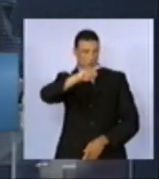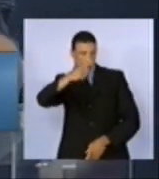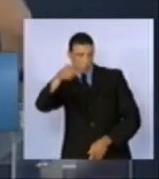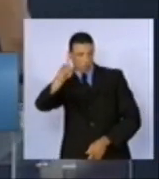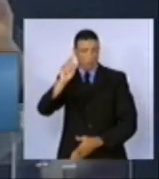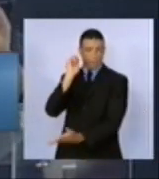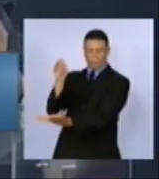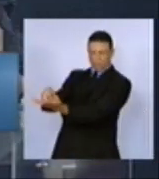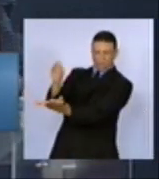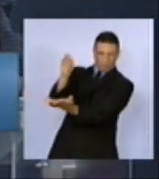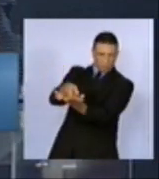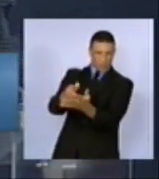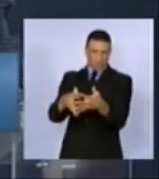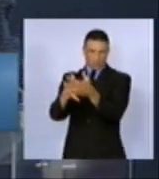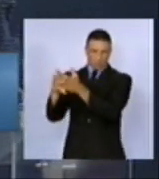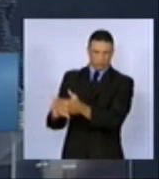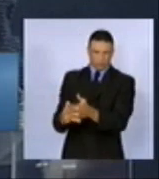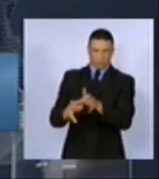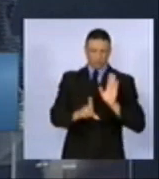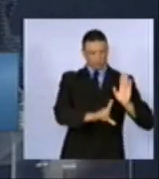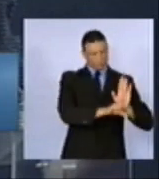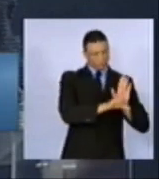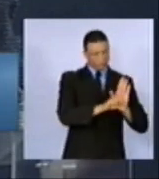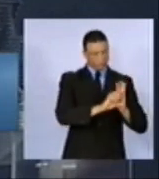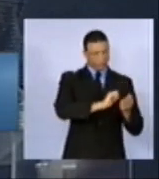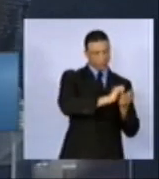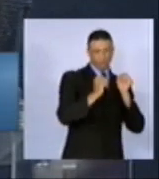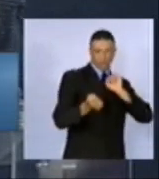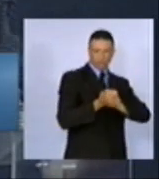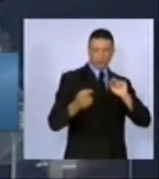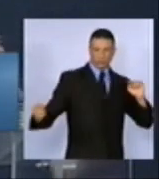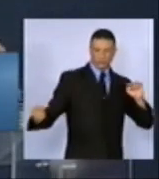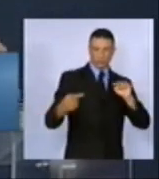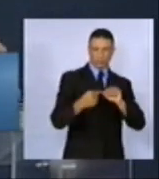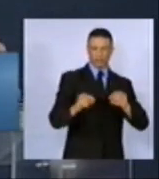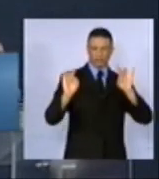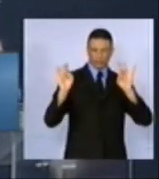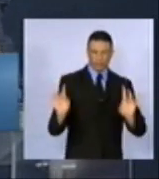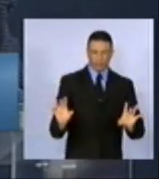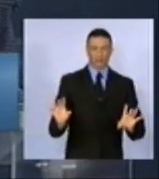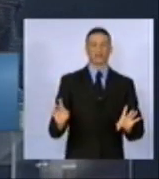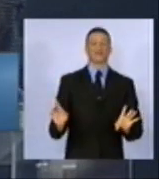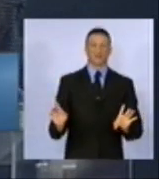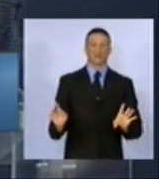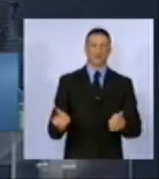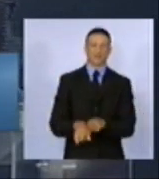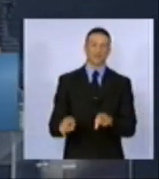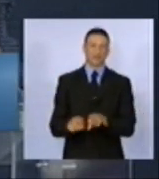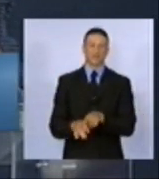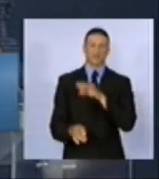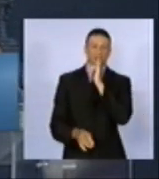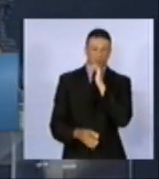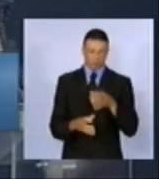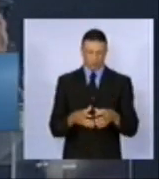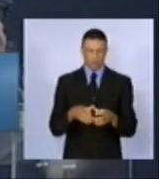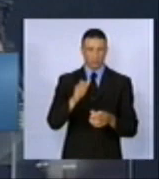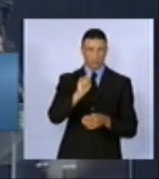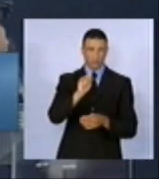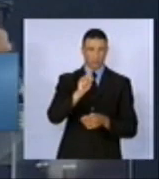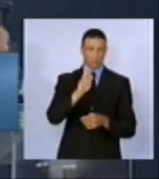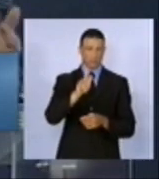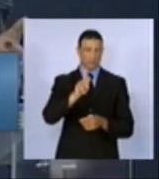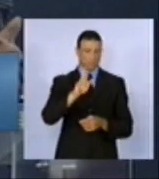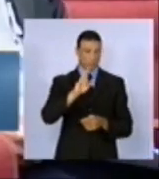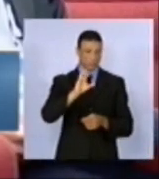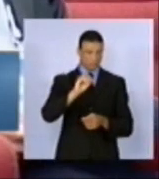equipamentos em adaptando a legislação estadual e aqui já por fim o posicionamento da coagro com relação